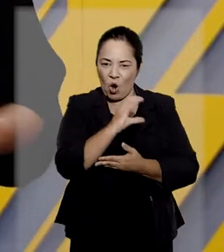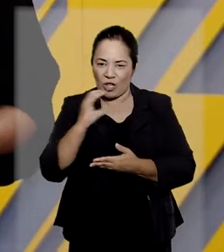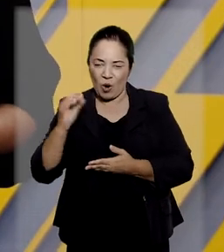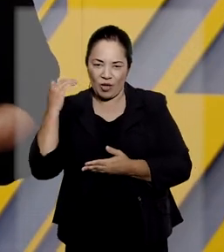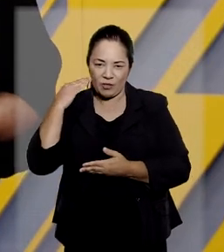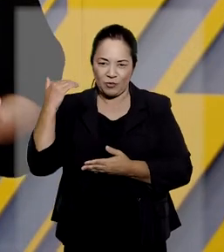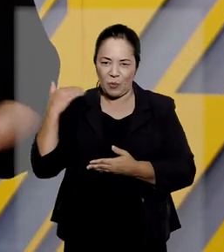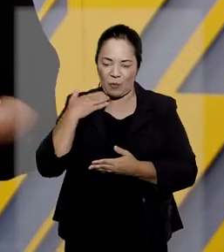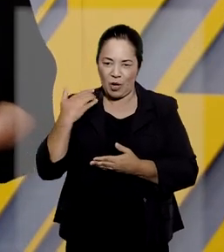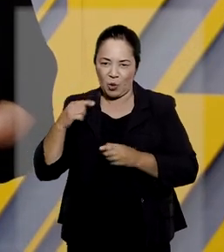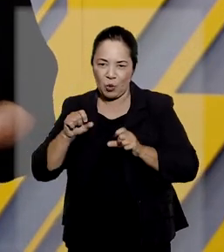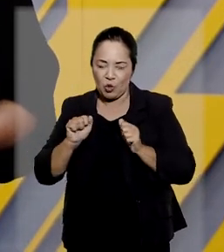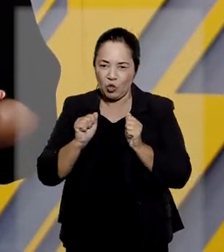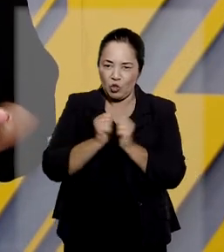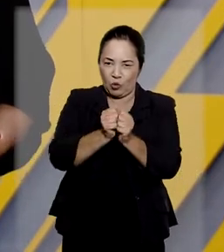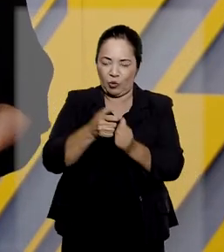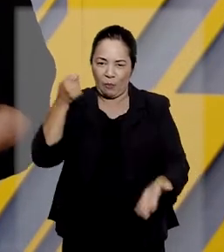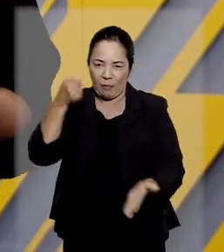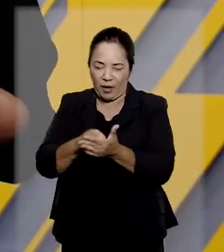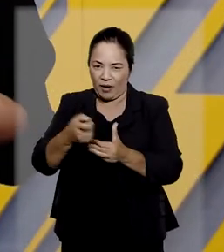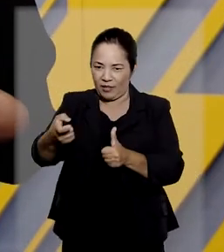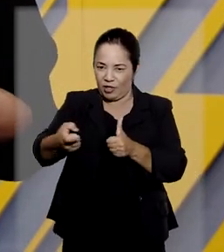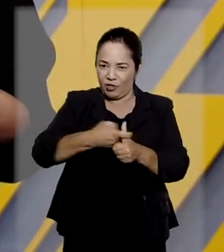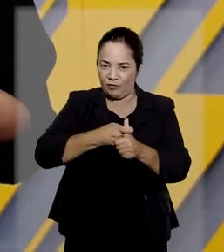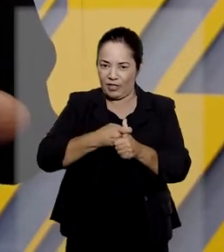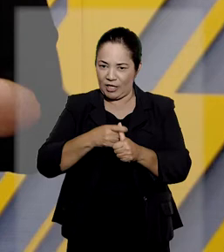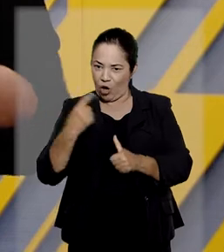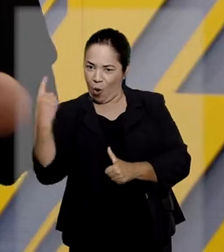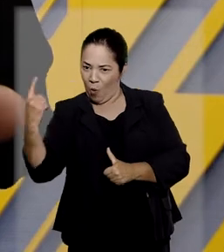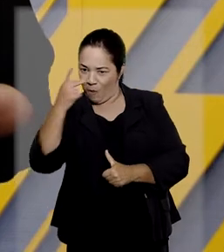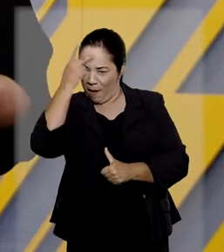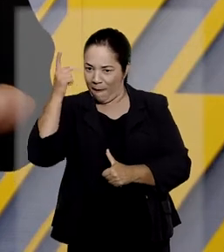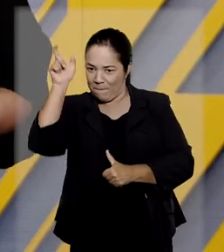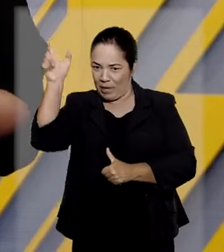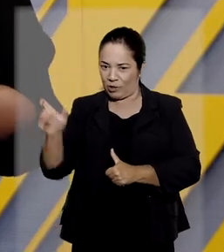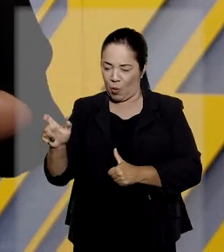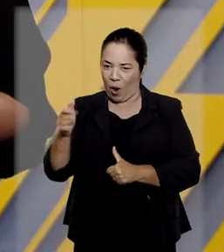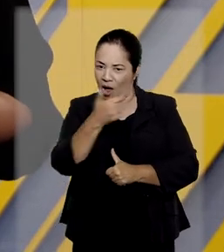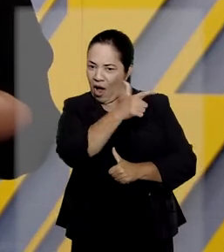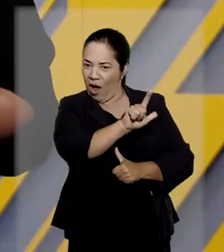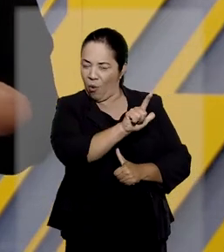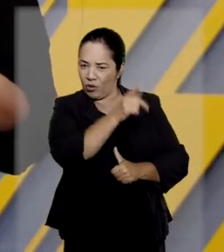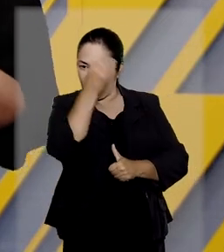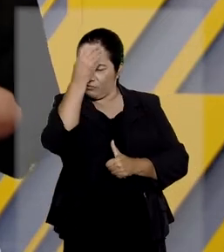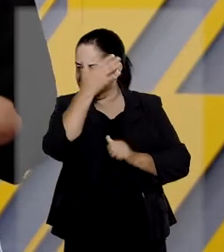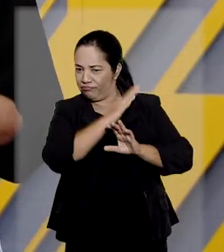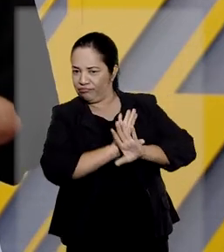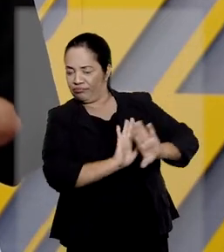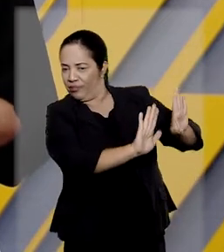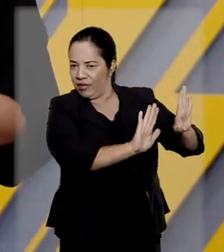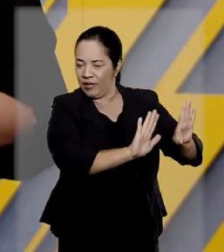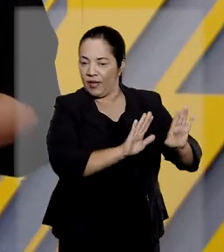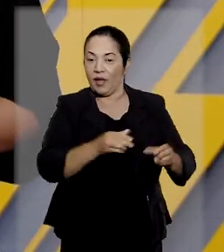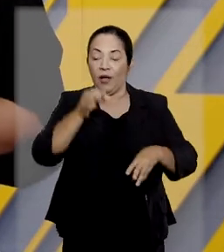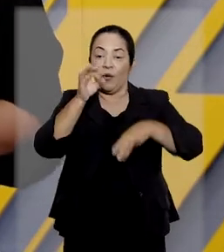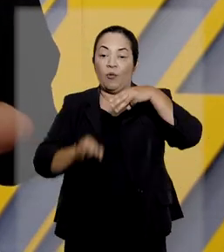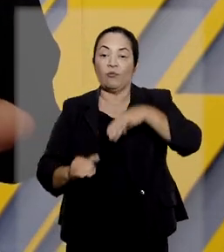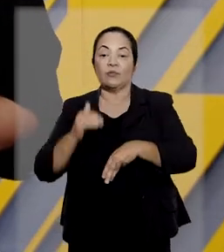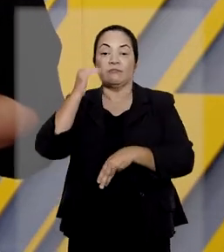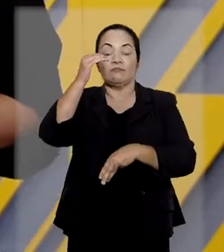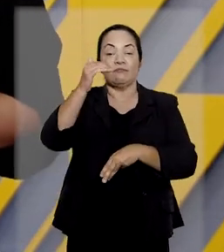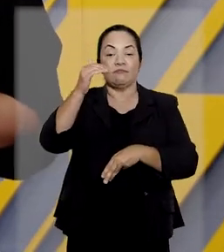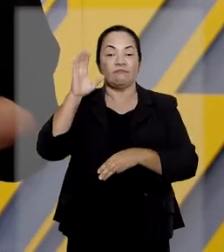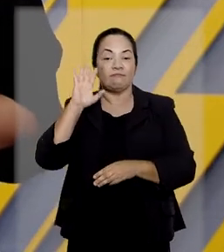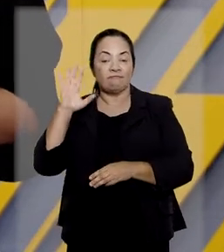corrente conjunta para pagamento de dívida imputada a apenas um dos titulares. Por unanimidade, os